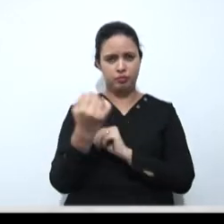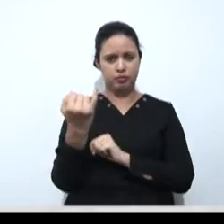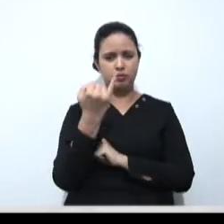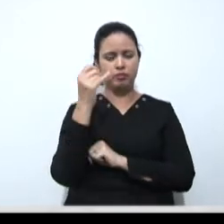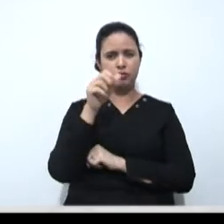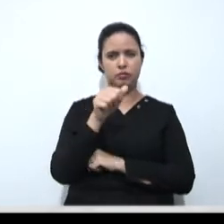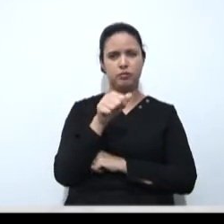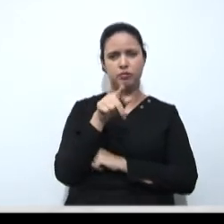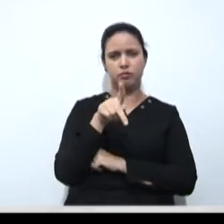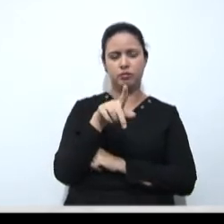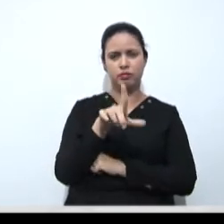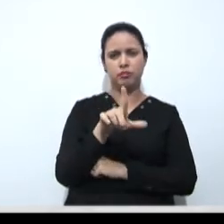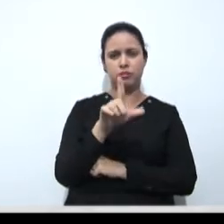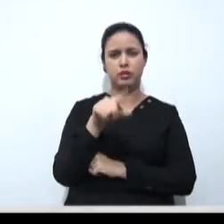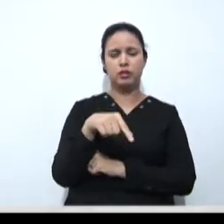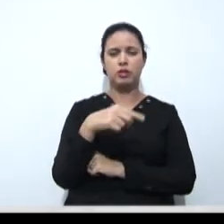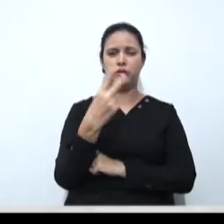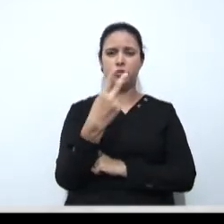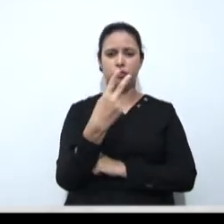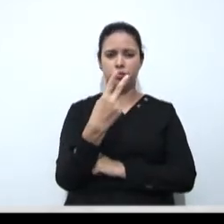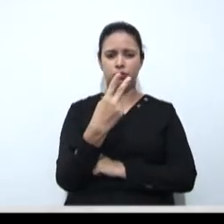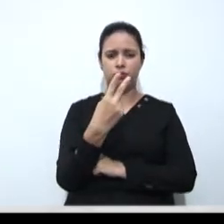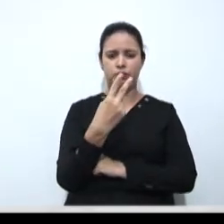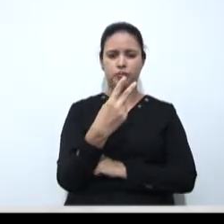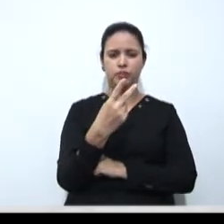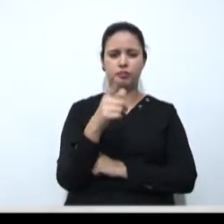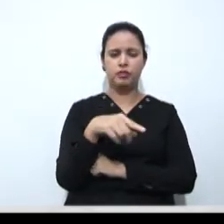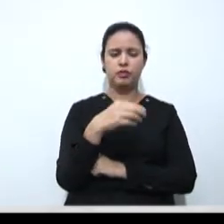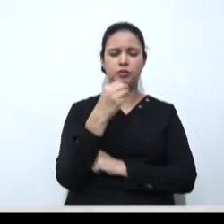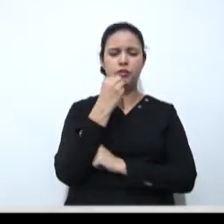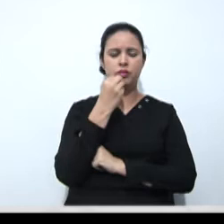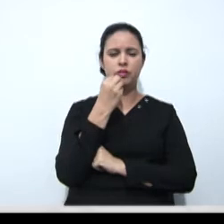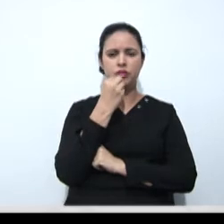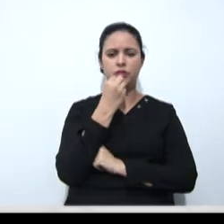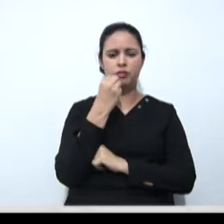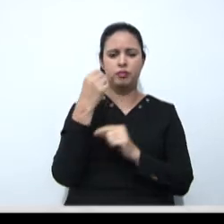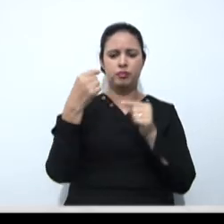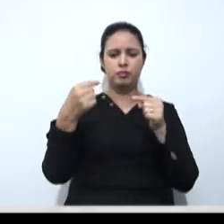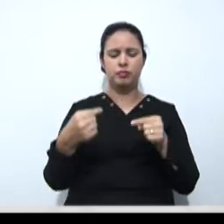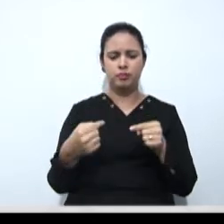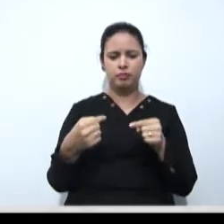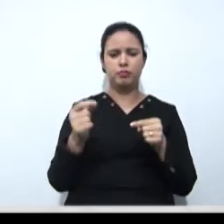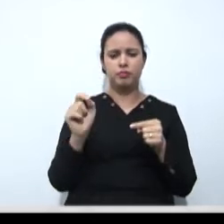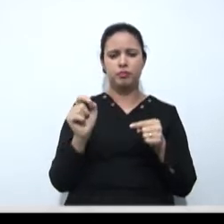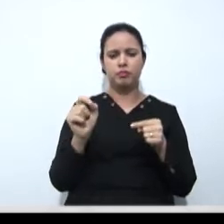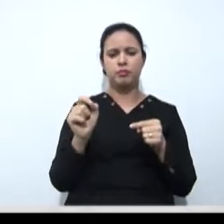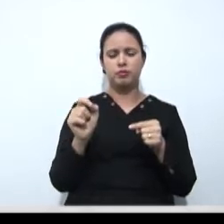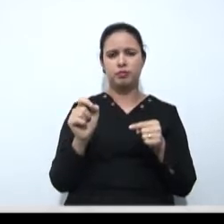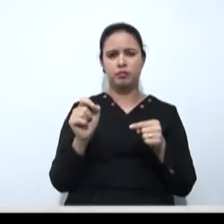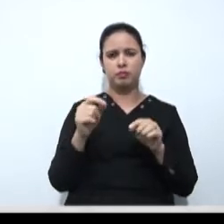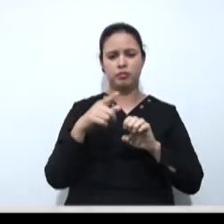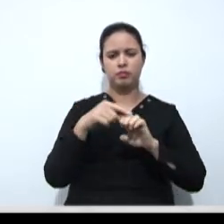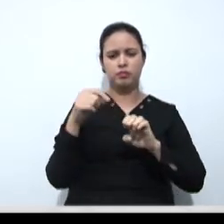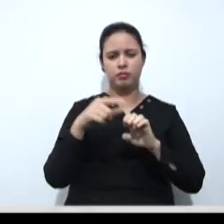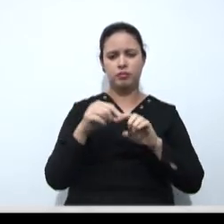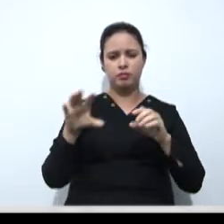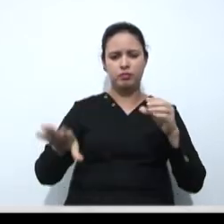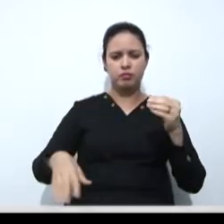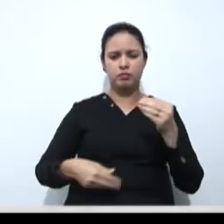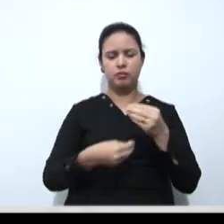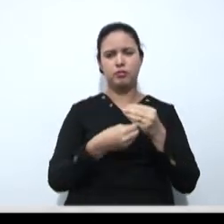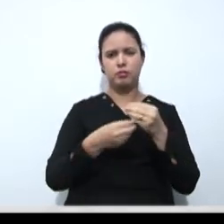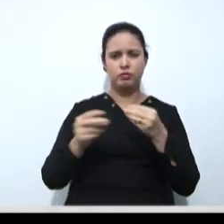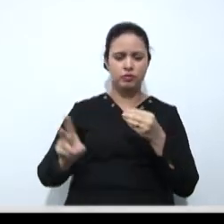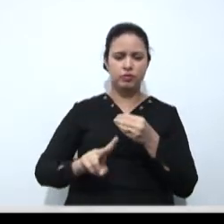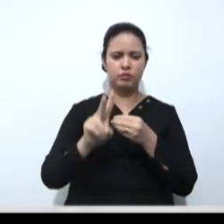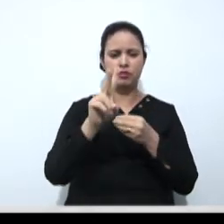APL. São dois. Um deles é a vantagem competitiva, que é a capacidade do empreendimento de agregar maior